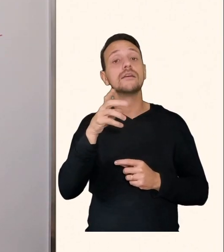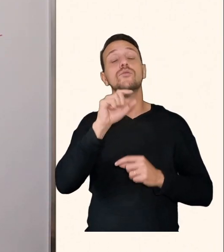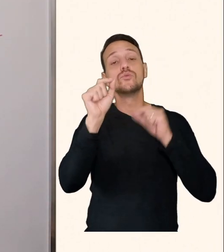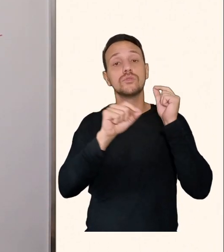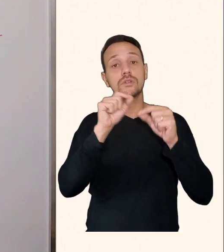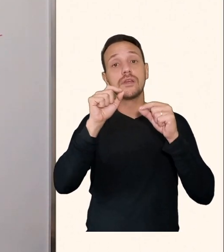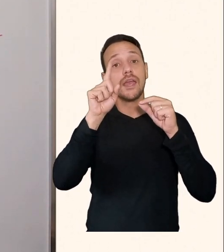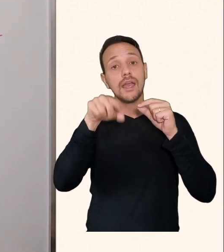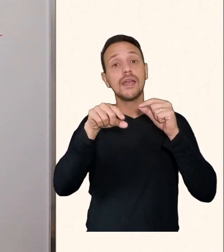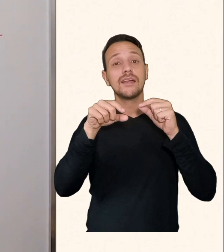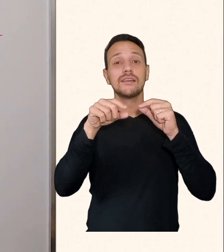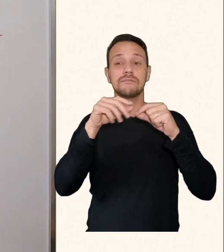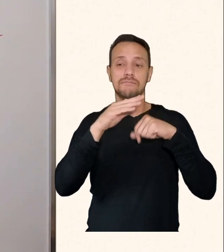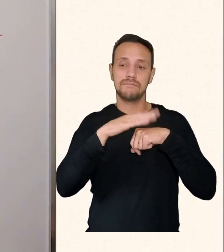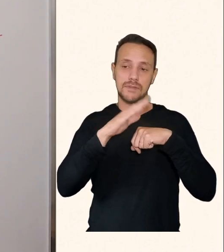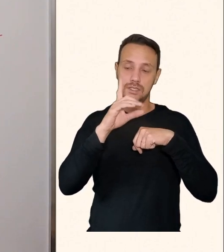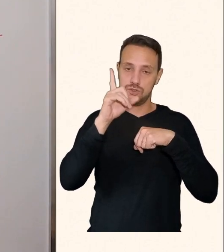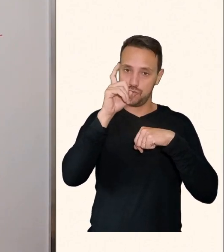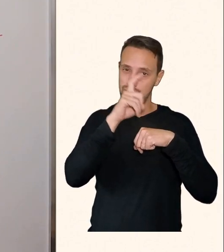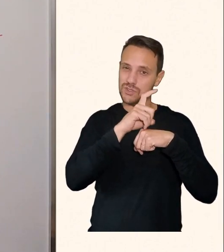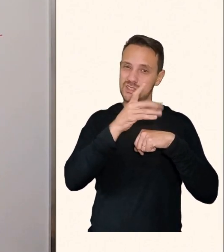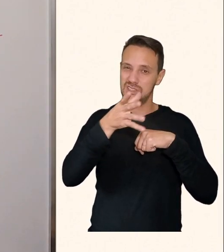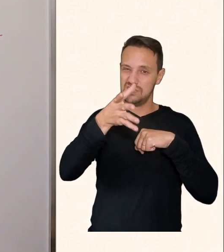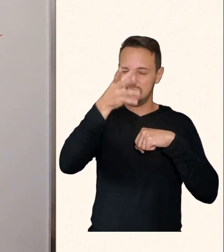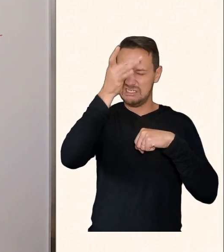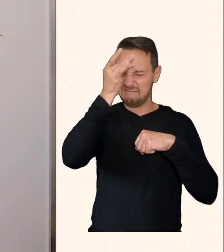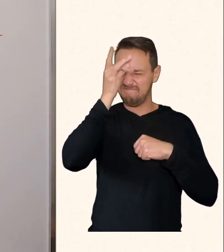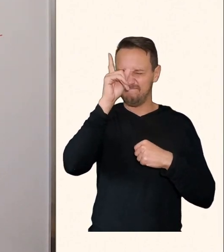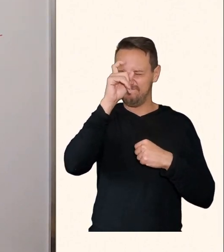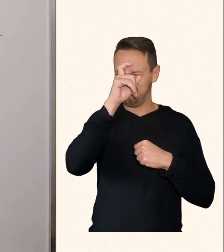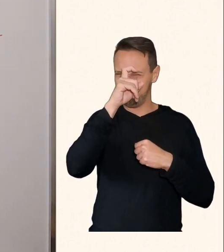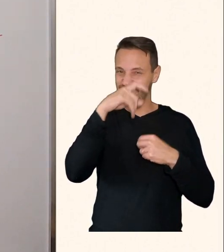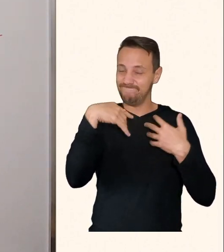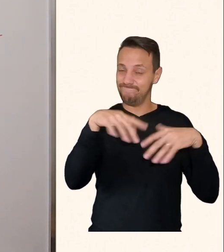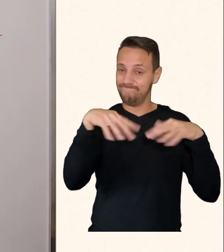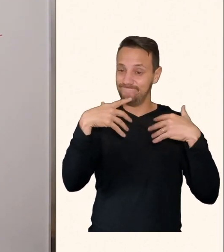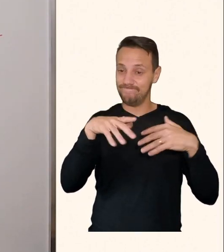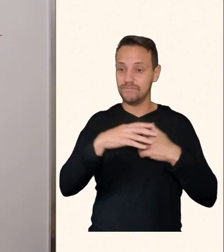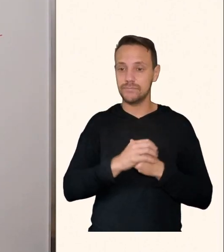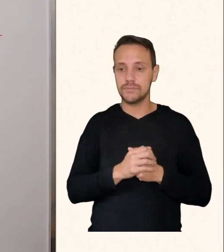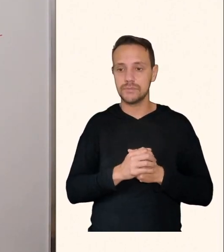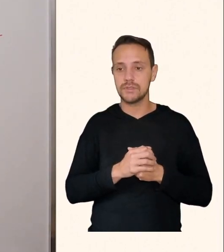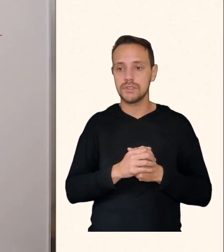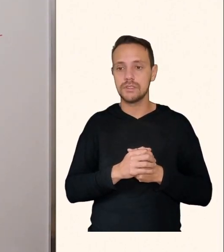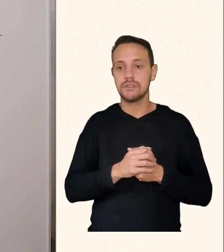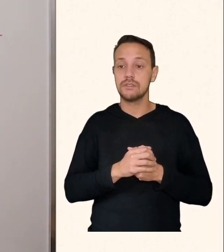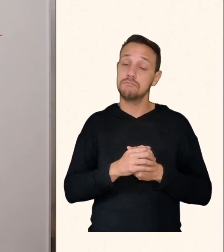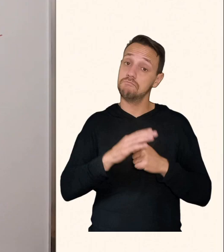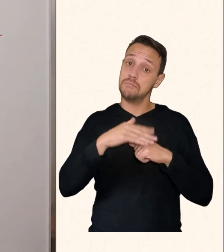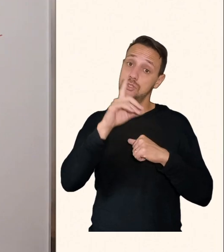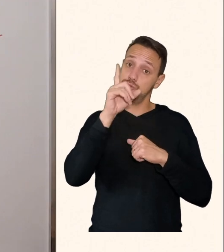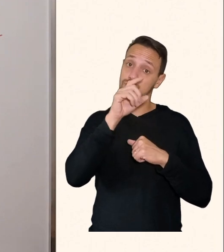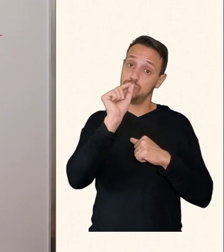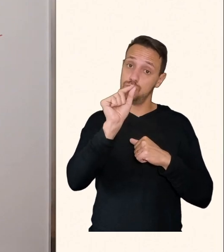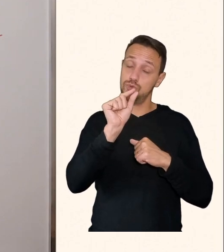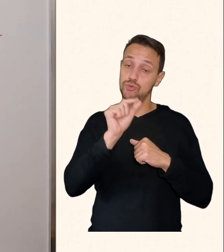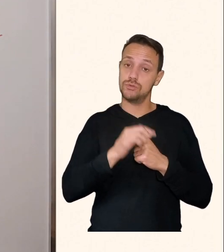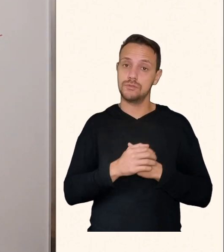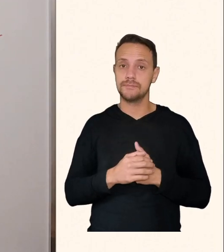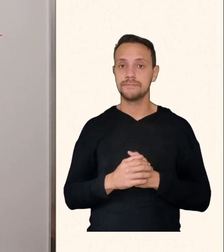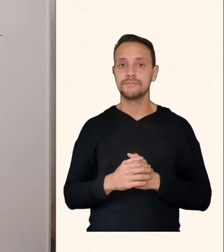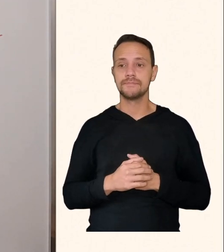pouquinho. Muito bem, pessoal. Mas tem uma regrinha bem bacana que dá para a gente usar para guardar, que é I,